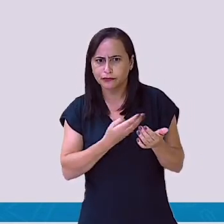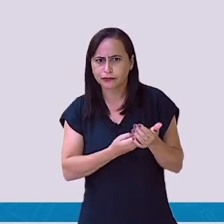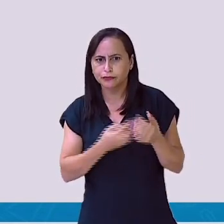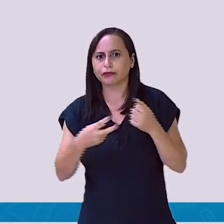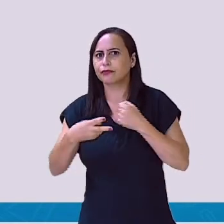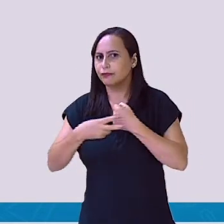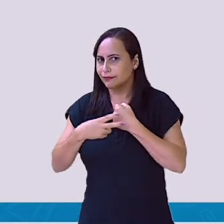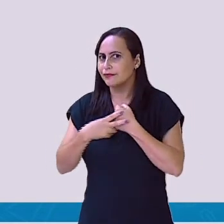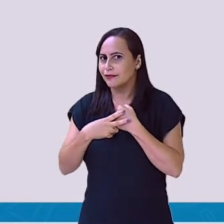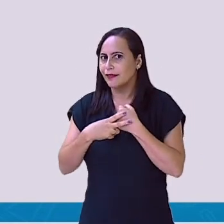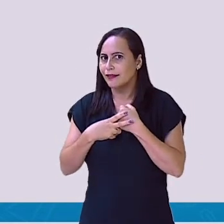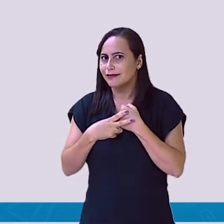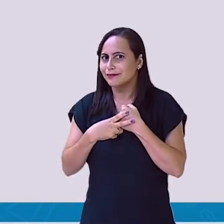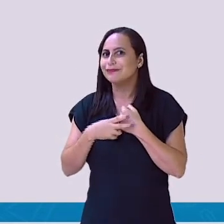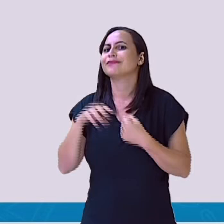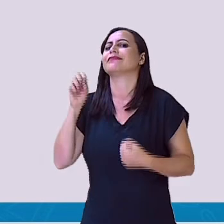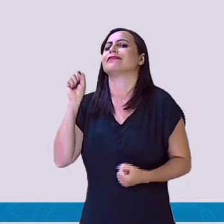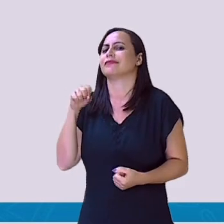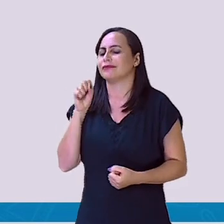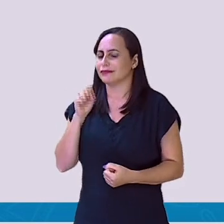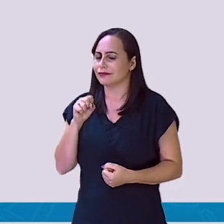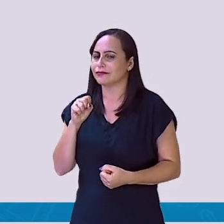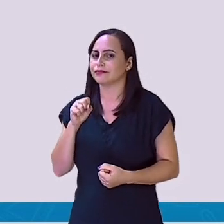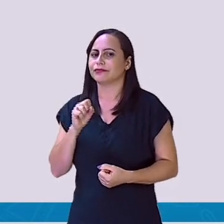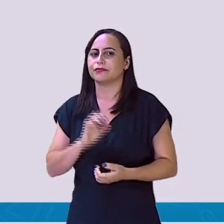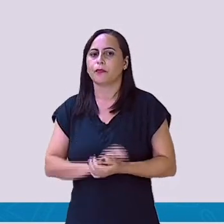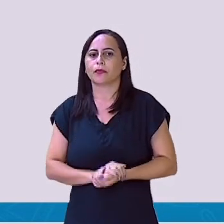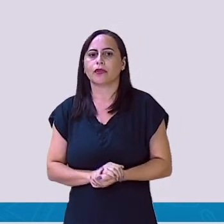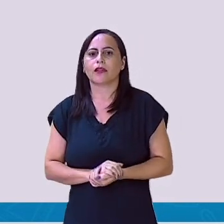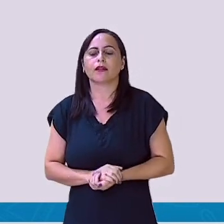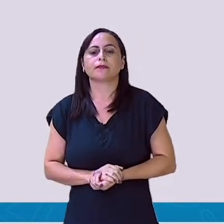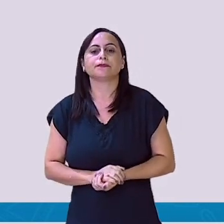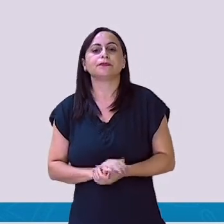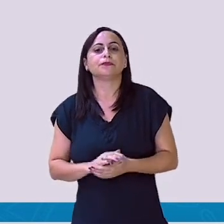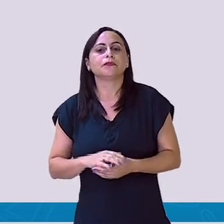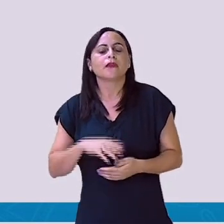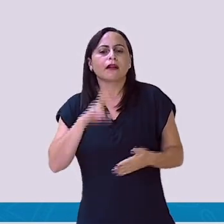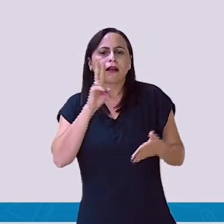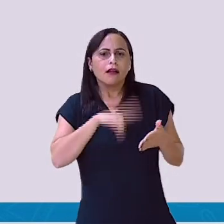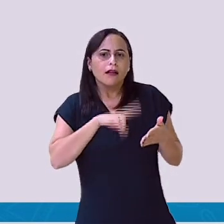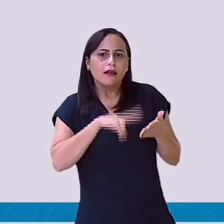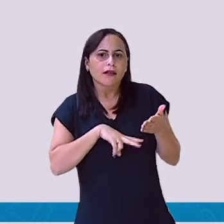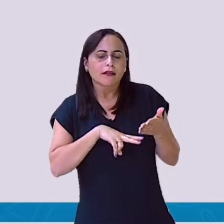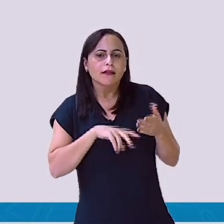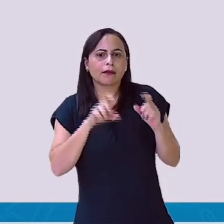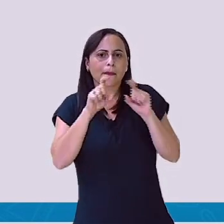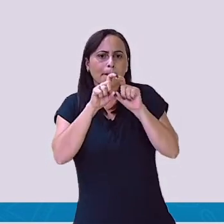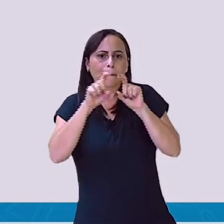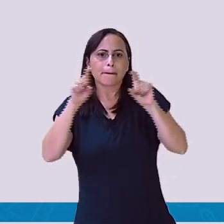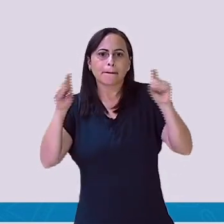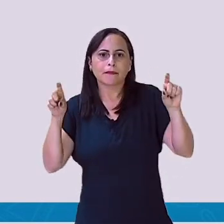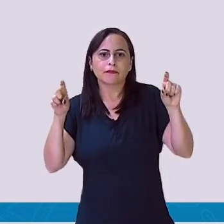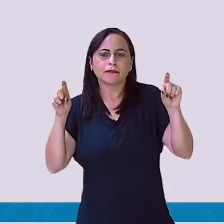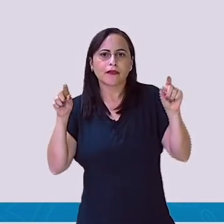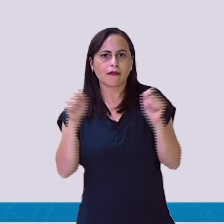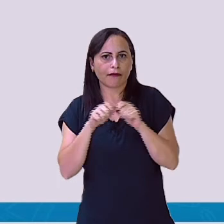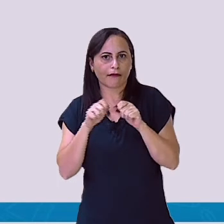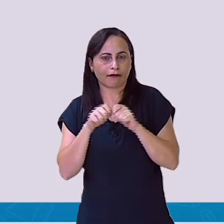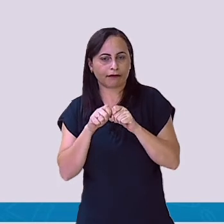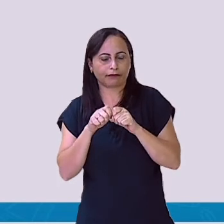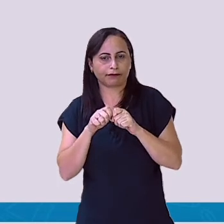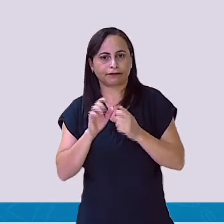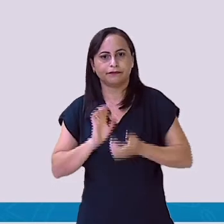Sim, claro que nós estudamos sobre os verbos. Leia a frase abaixo e faça o que se pede. Então, vamos ler a